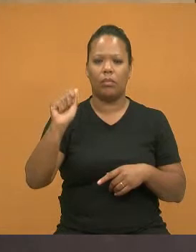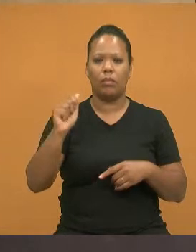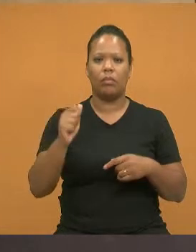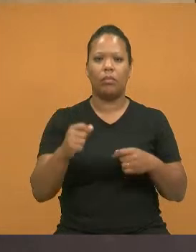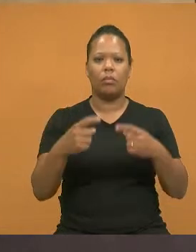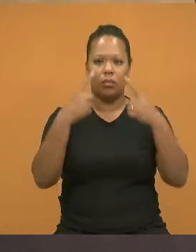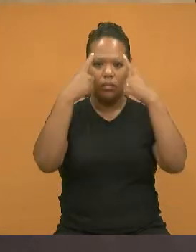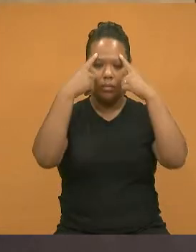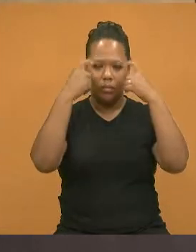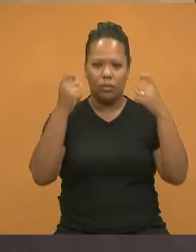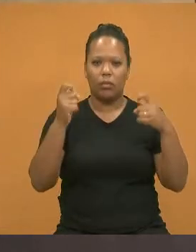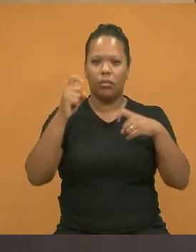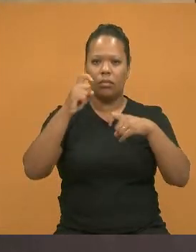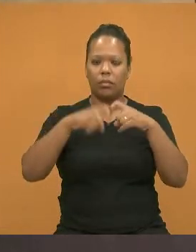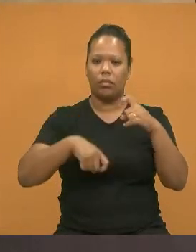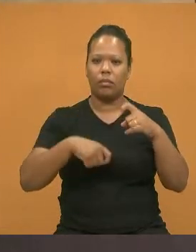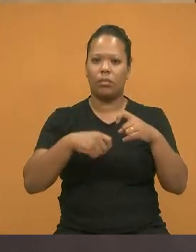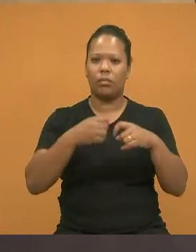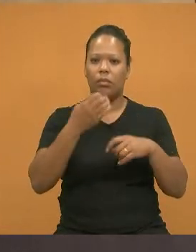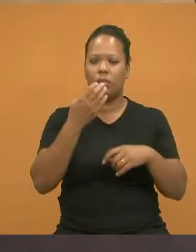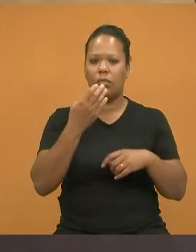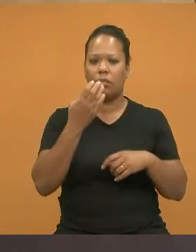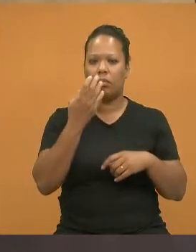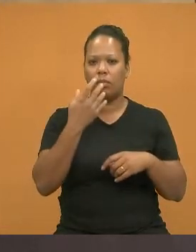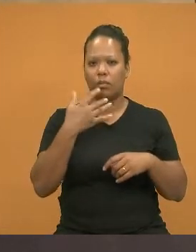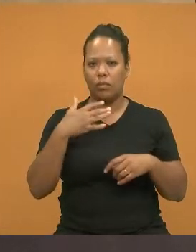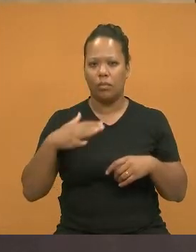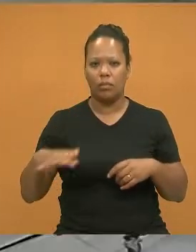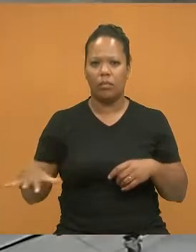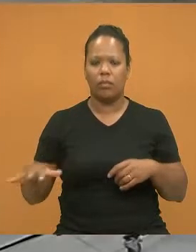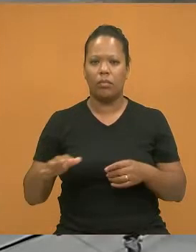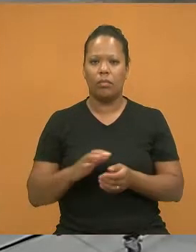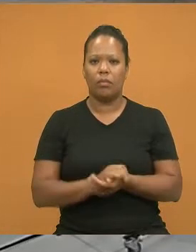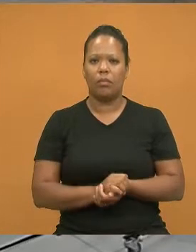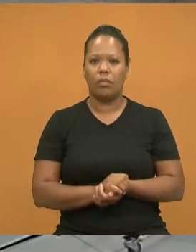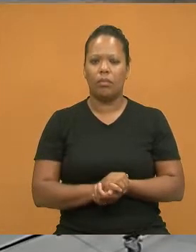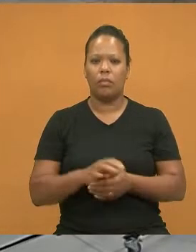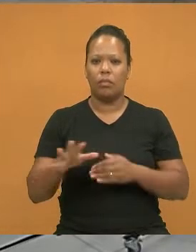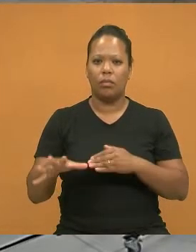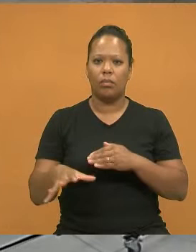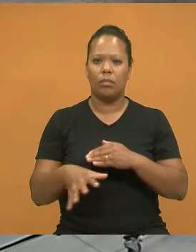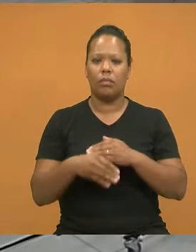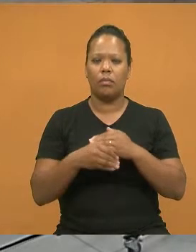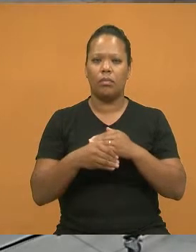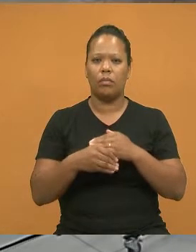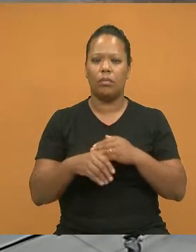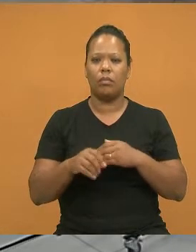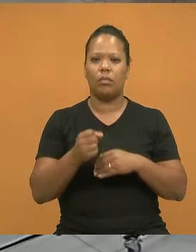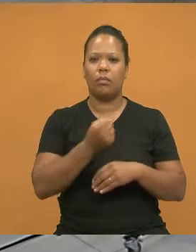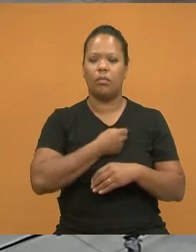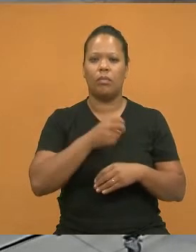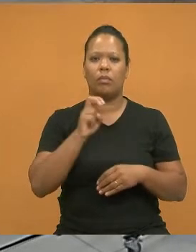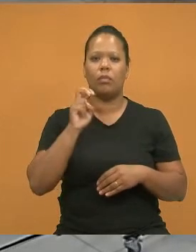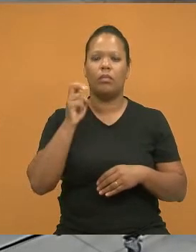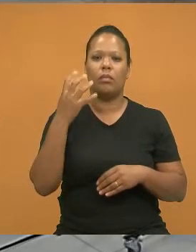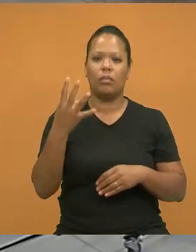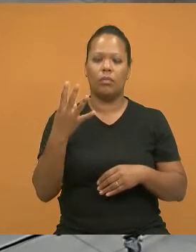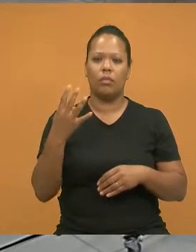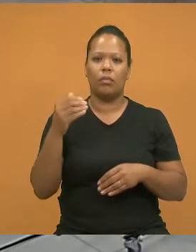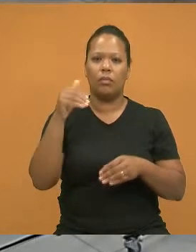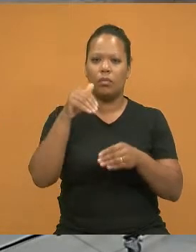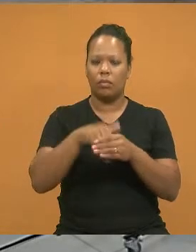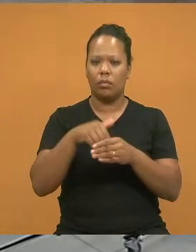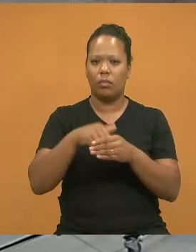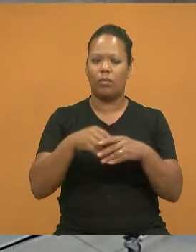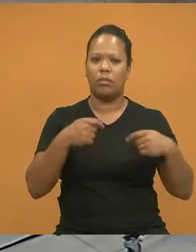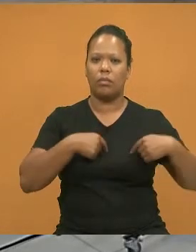Autoria, vereador Luiz Flávio. Emenda 05 em votação. Emenda 04 em votação. Os que forem